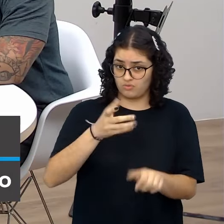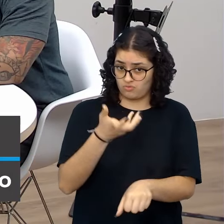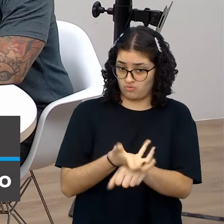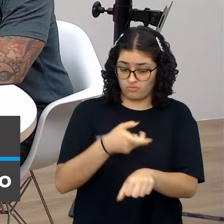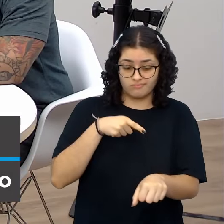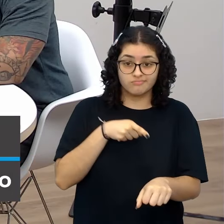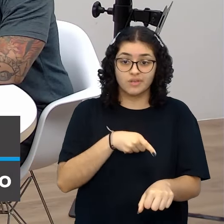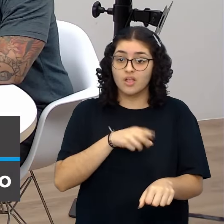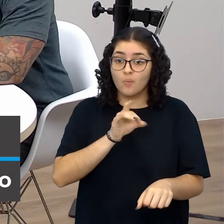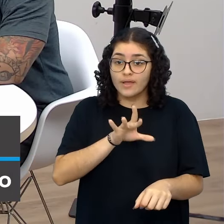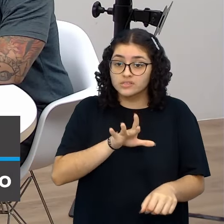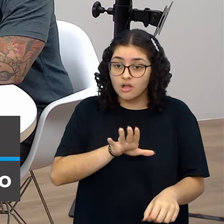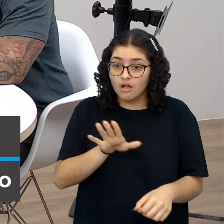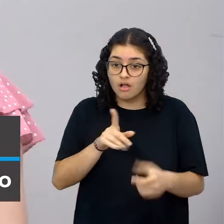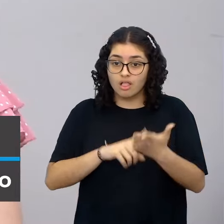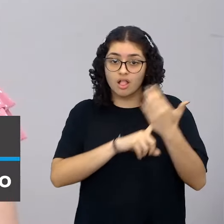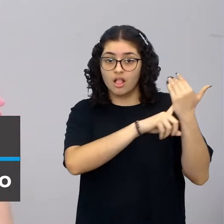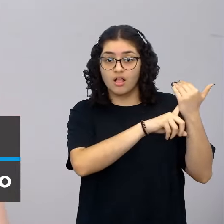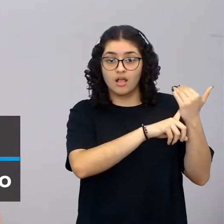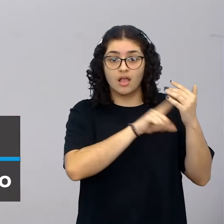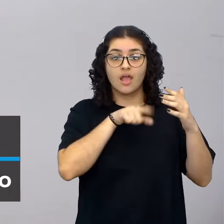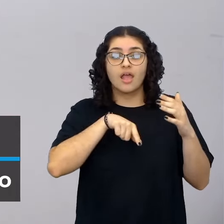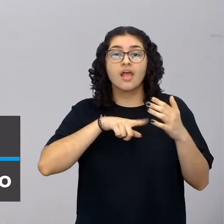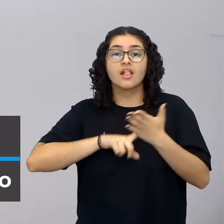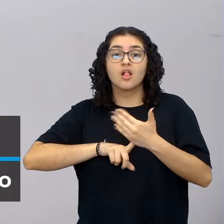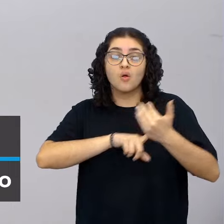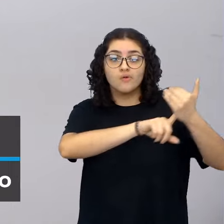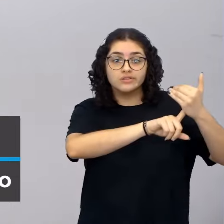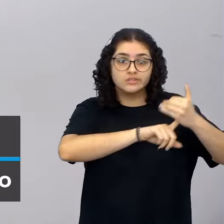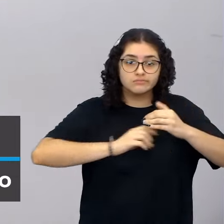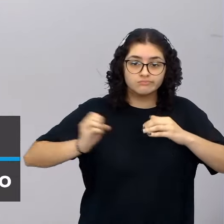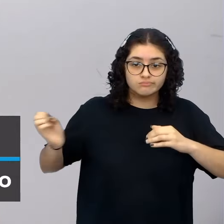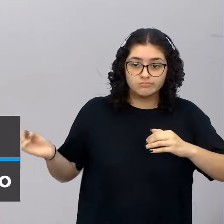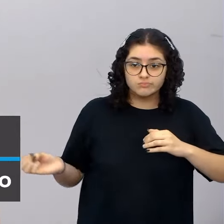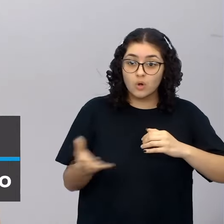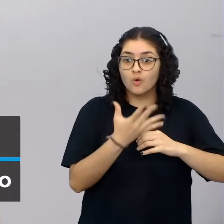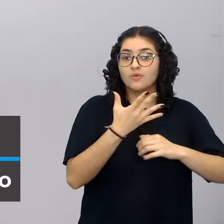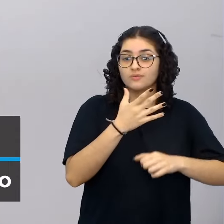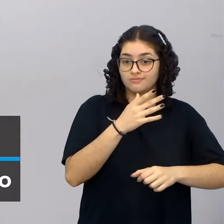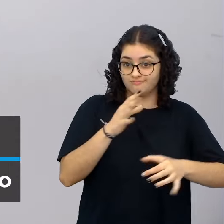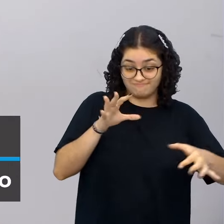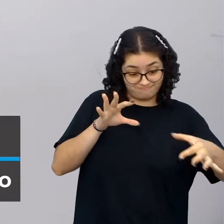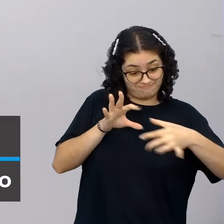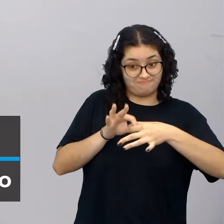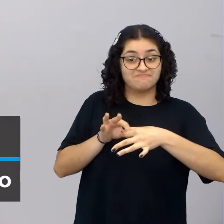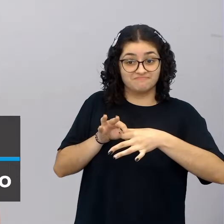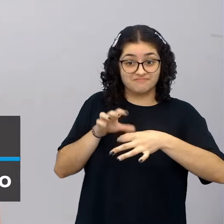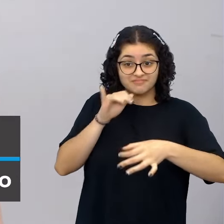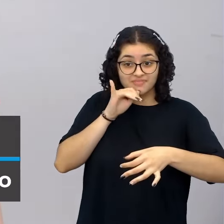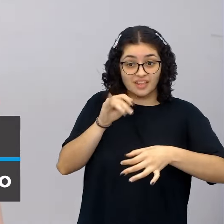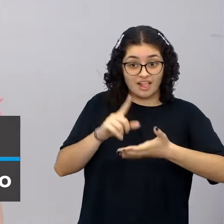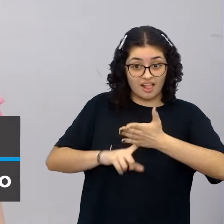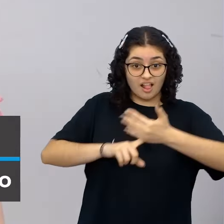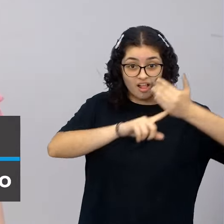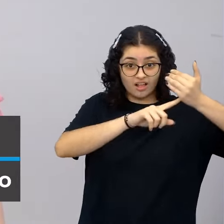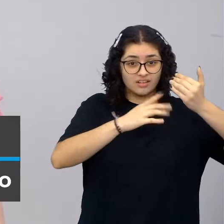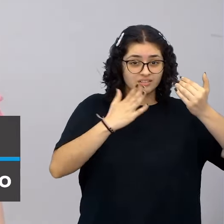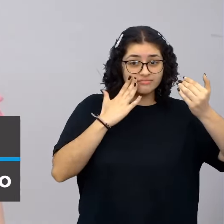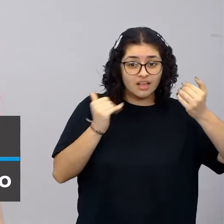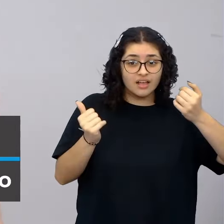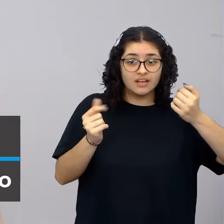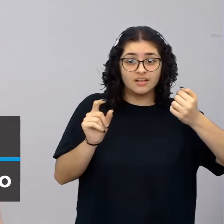componente não é só tecnologia, ele é tecnologia e inovação. Então, quando eu falo da tecnologia, eu acho que a gente está um